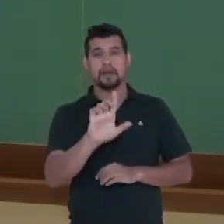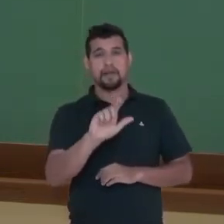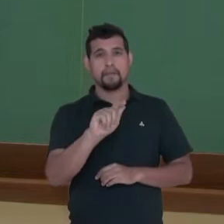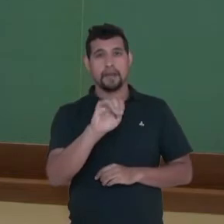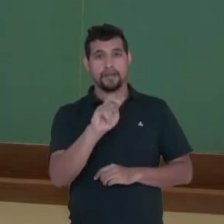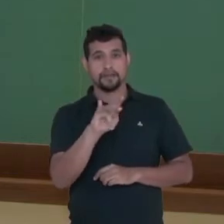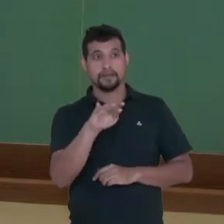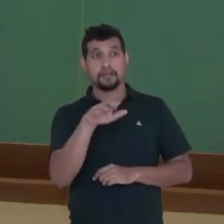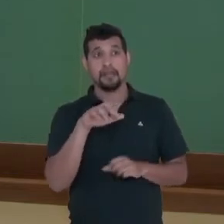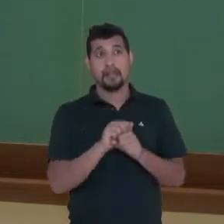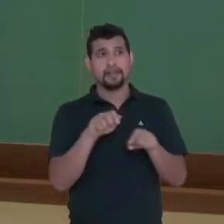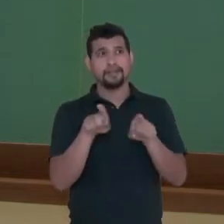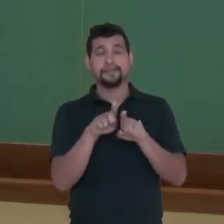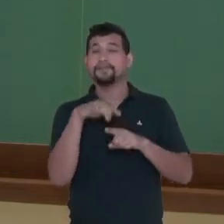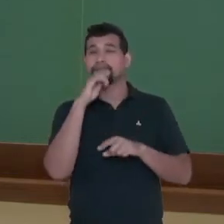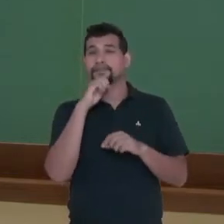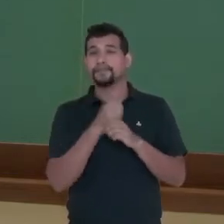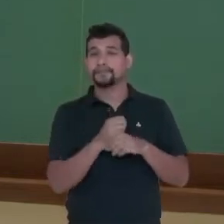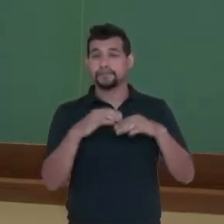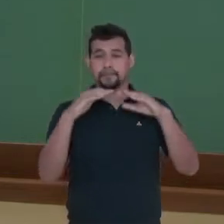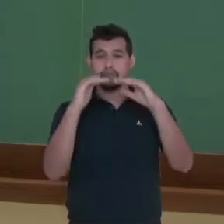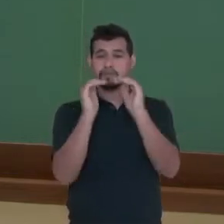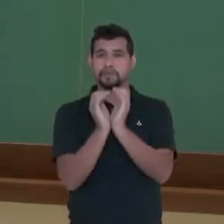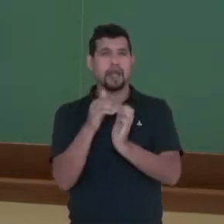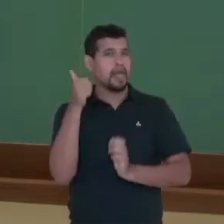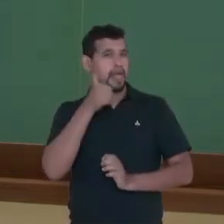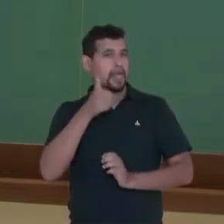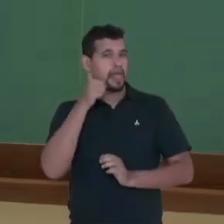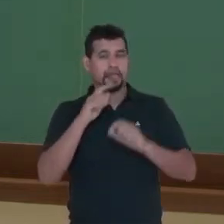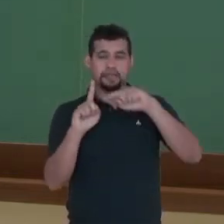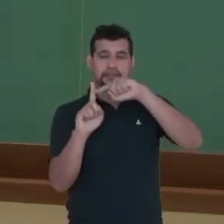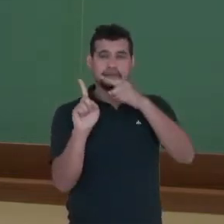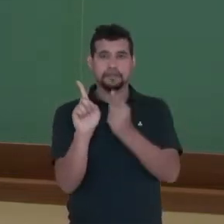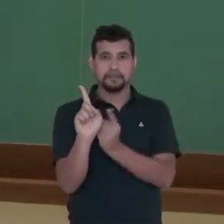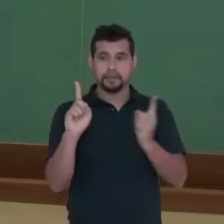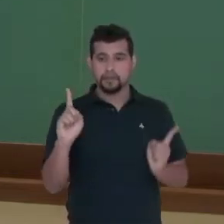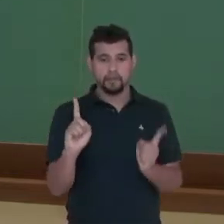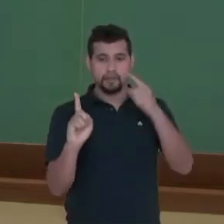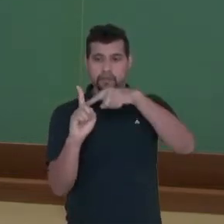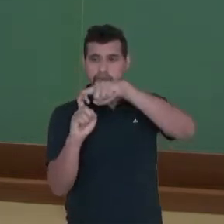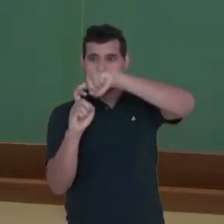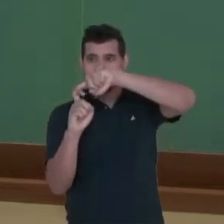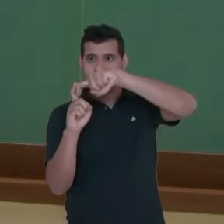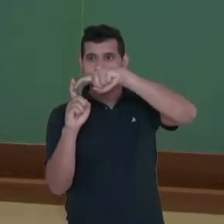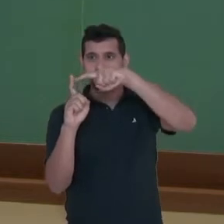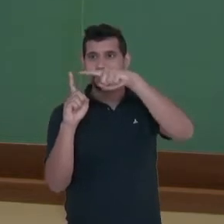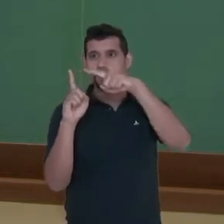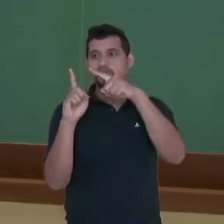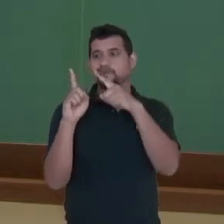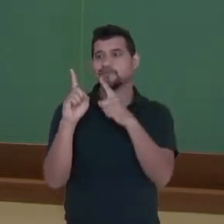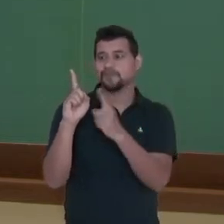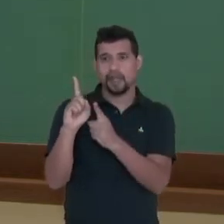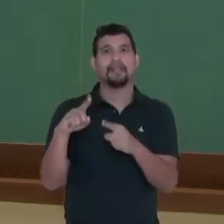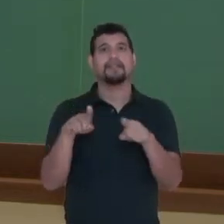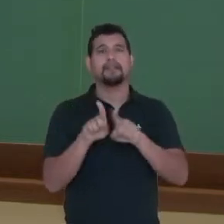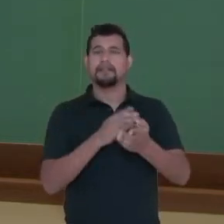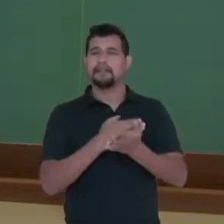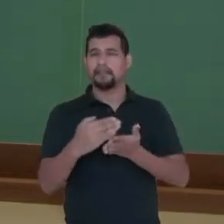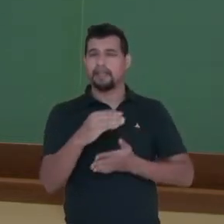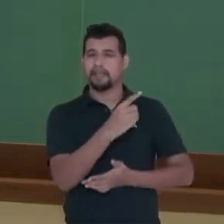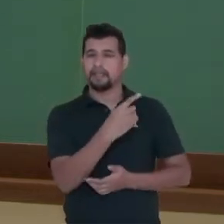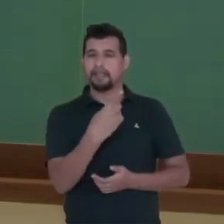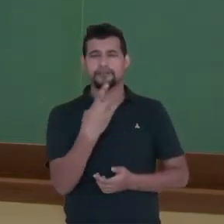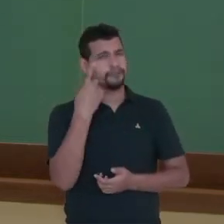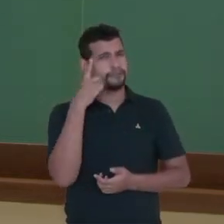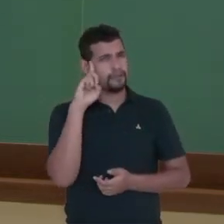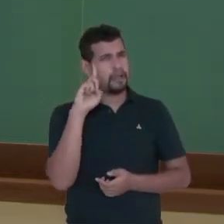vai se implantar no útero lá da mulher para ocorrer o desenvolvimento. Olha, de blástula, por volta do 12º